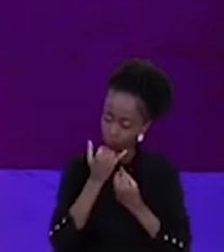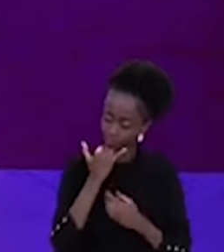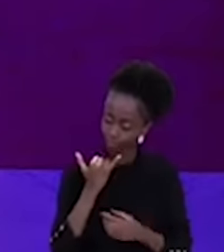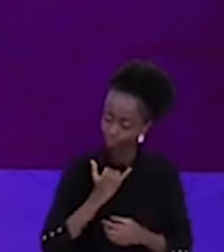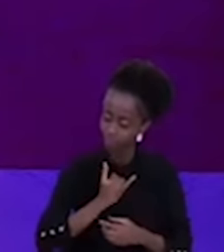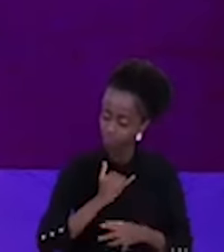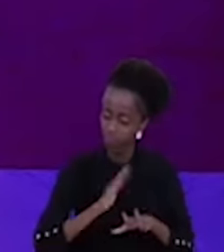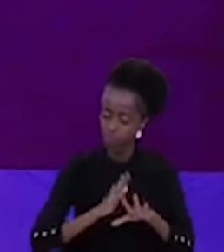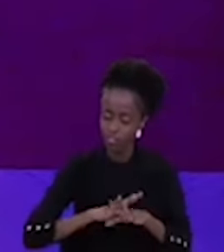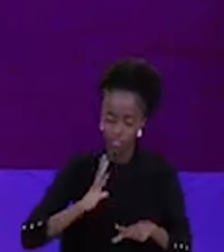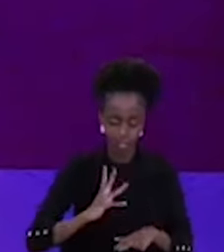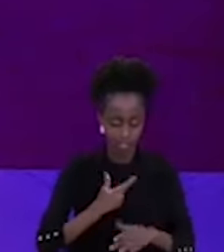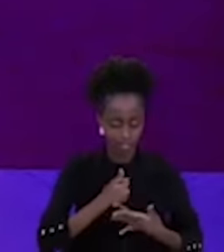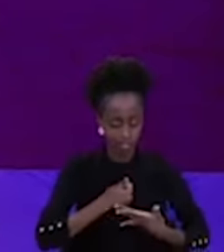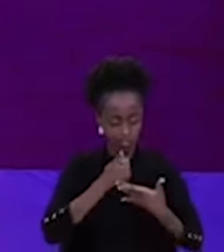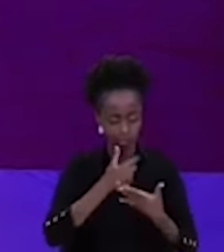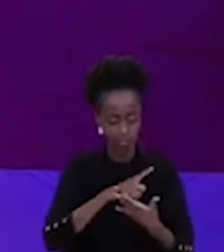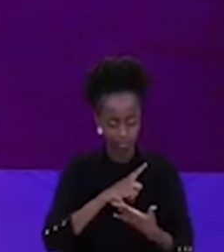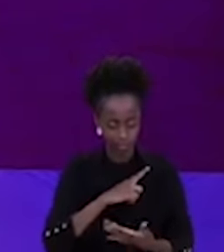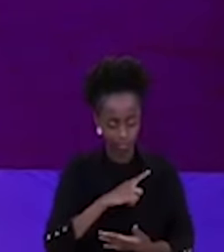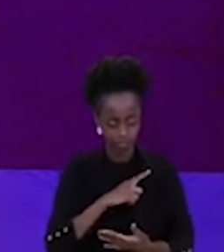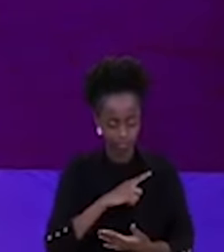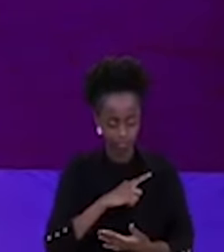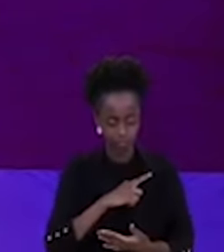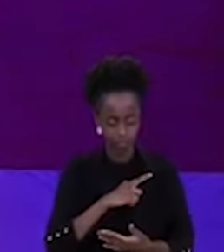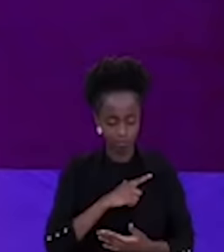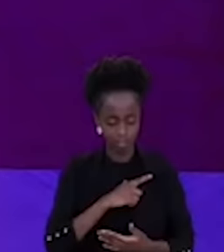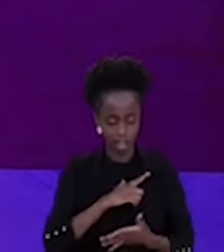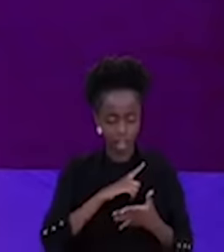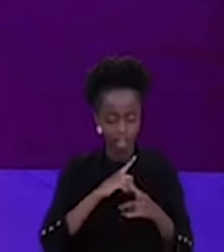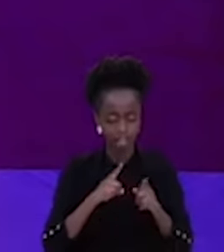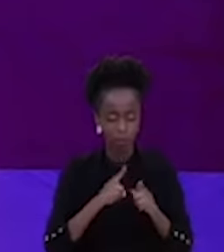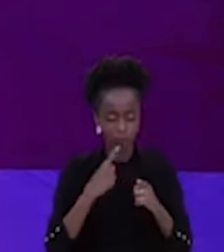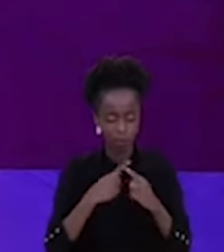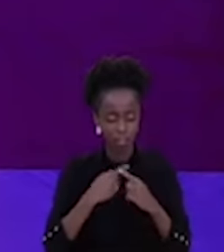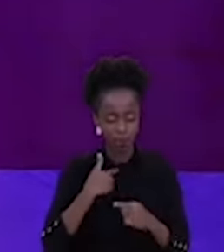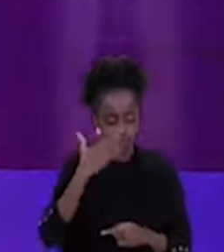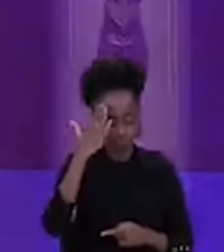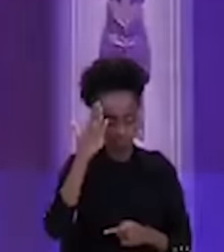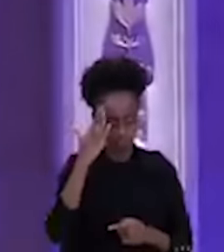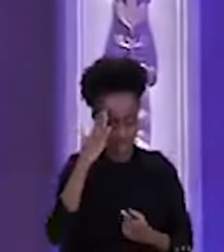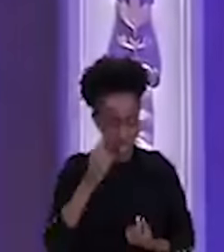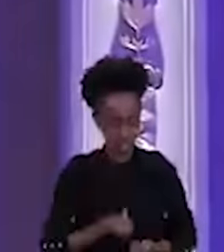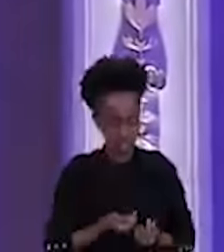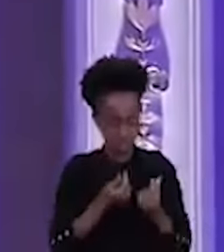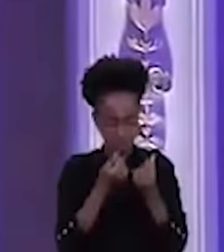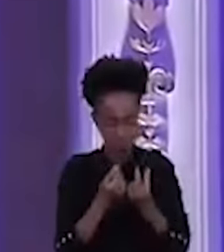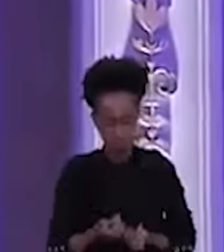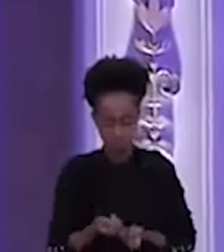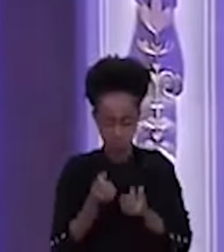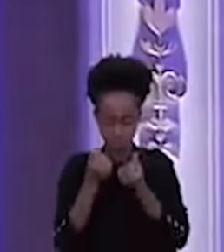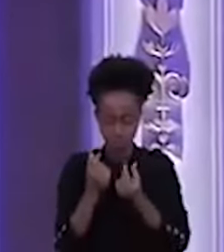escrevendo o meu nome no livro da vida? Nem todo o dinheiro do mundo, nem todas as